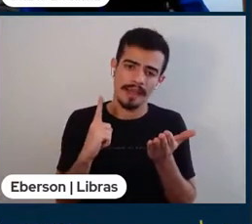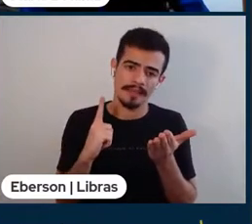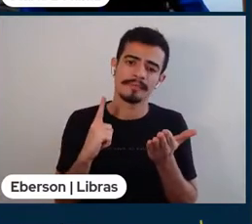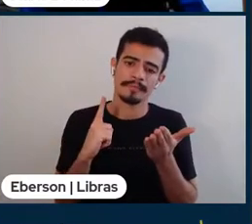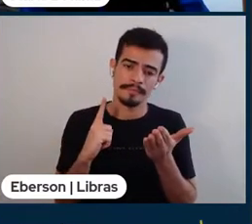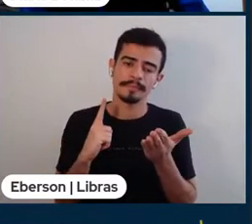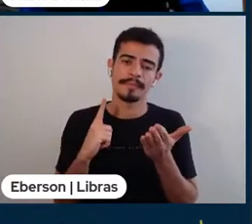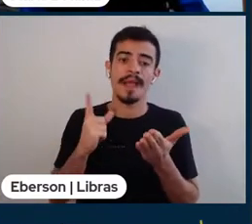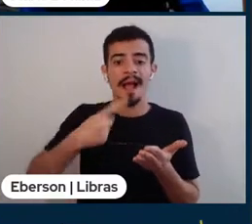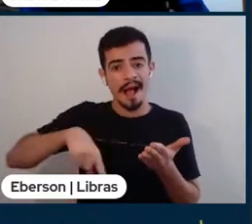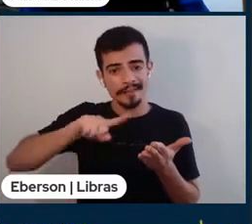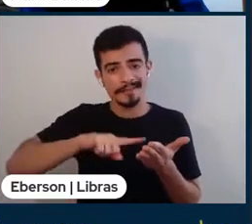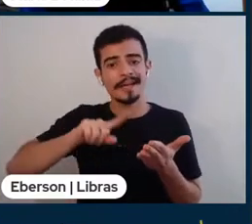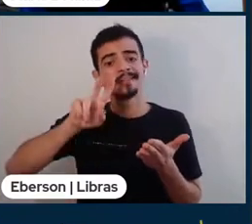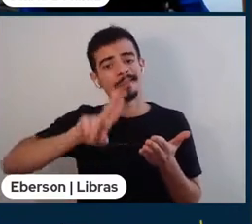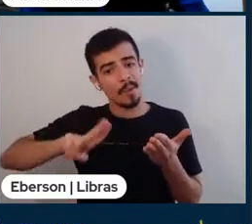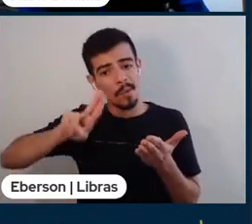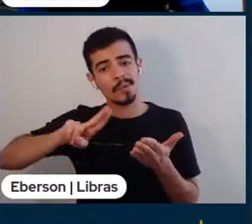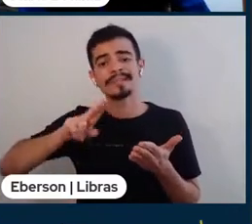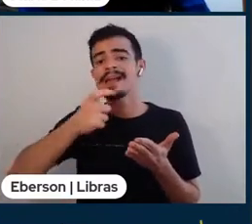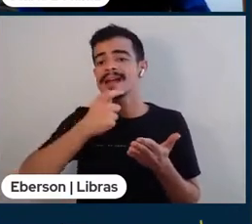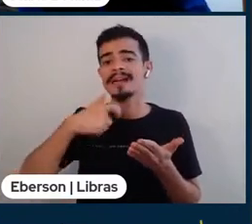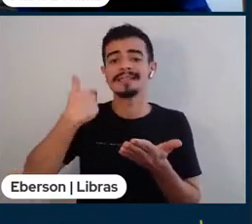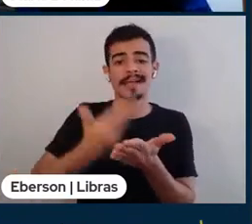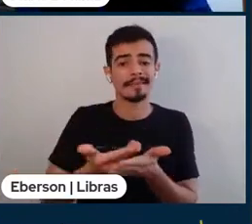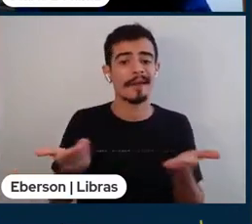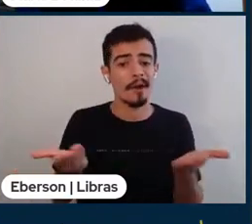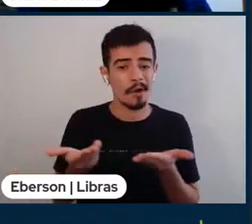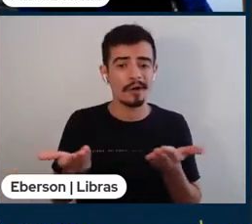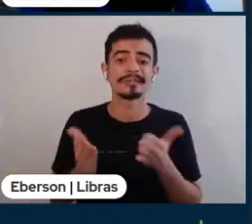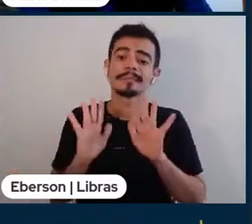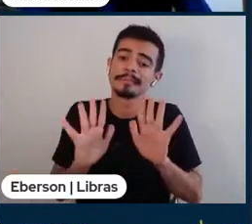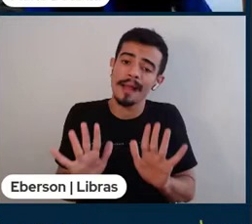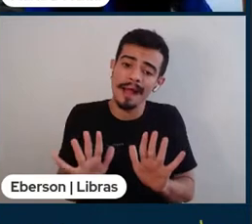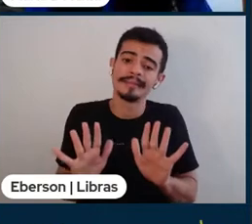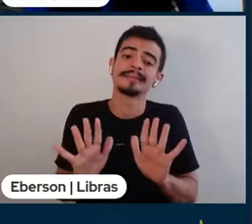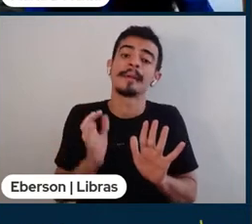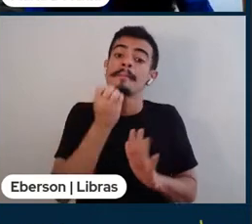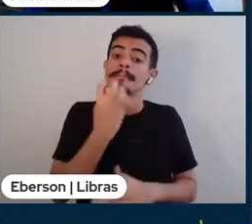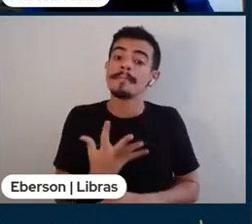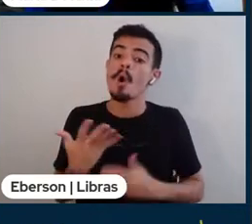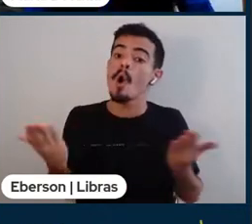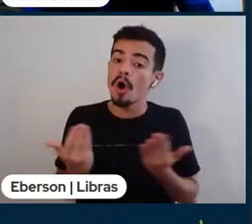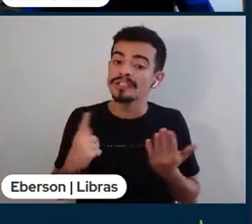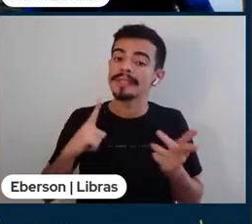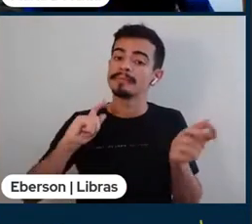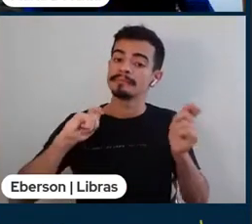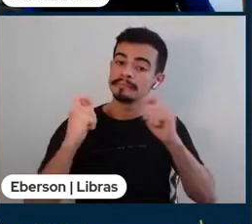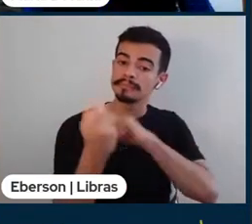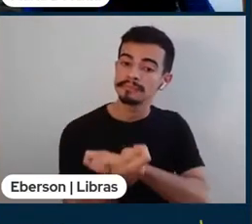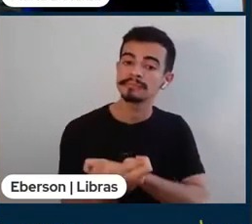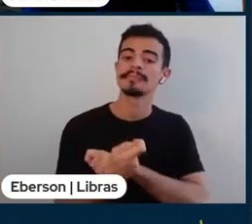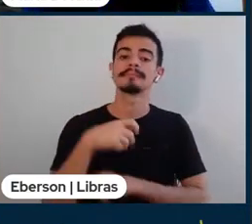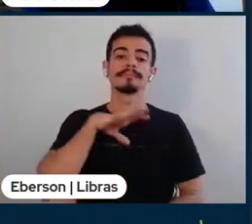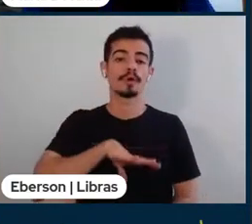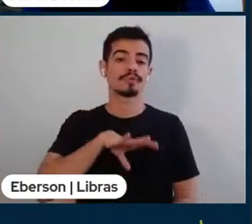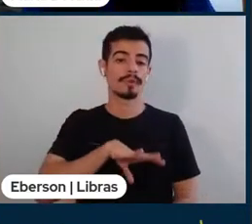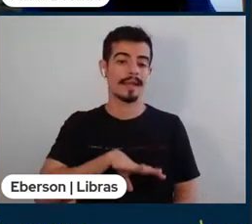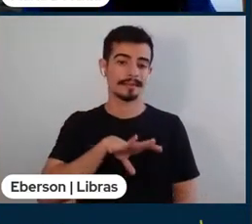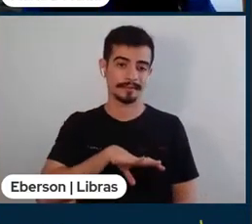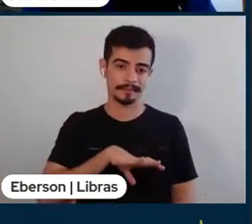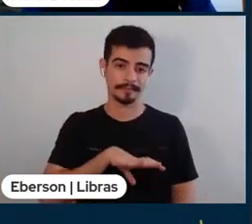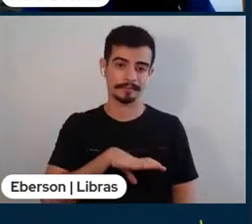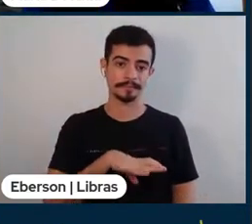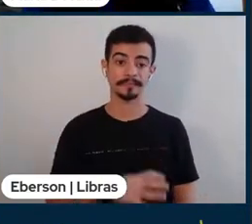inglês e eu duvido que a gente vá se livrar do inglês. Mas é bom que hoje a gente tem muito conteúdo acessível em português,